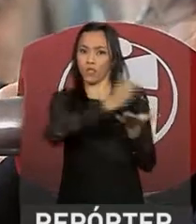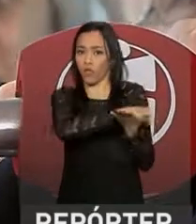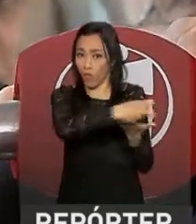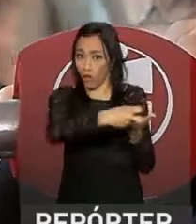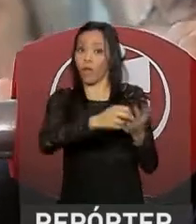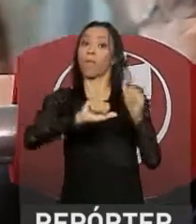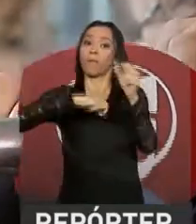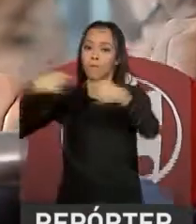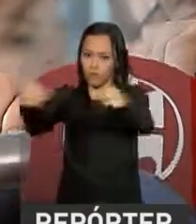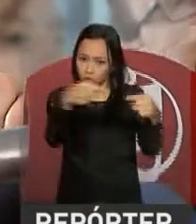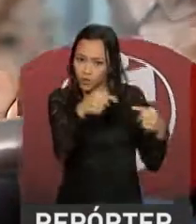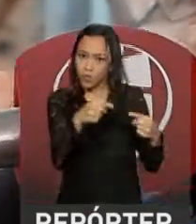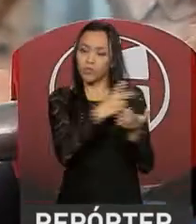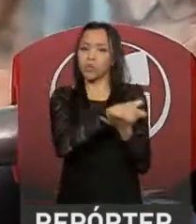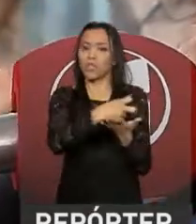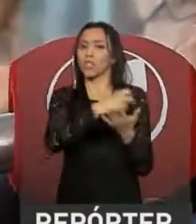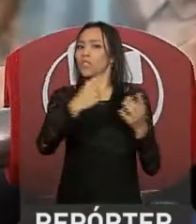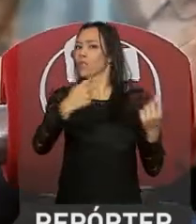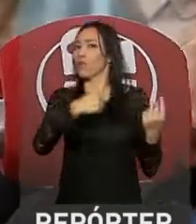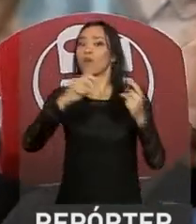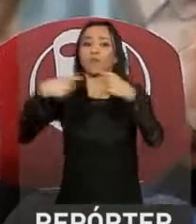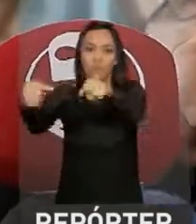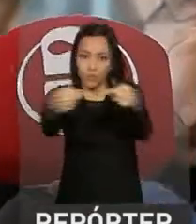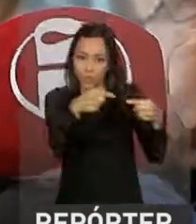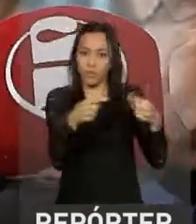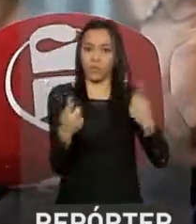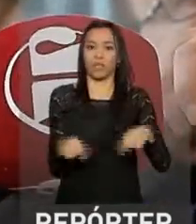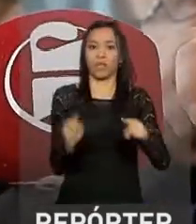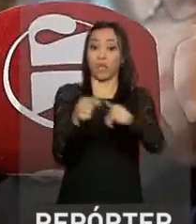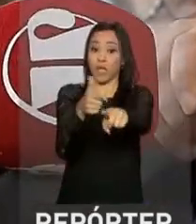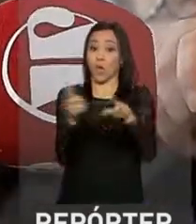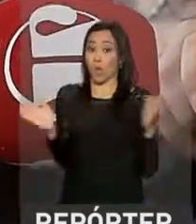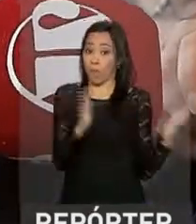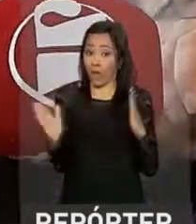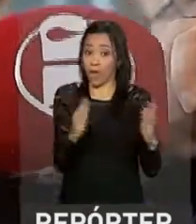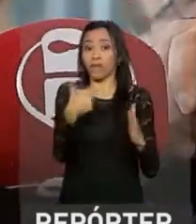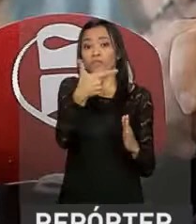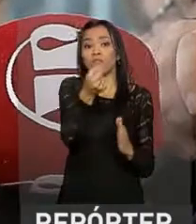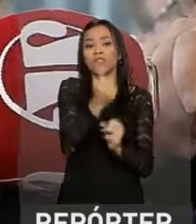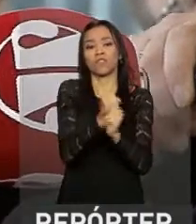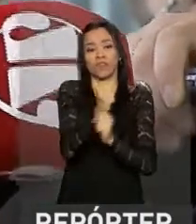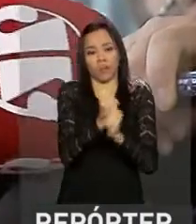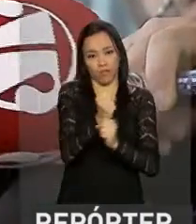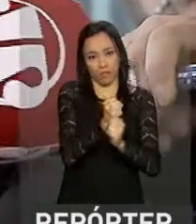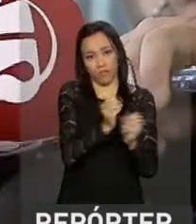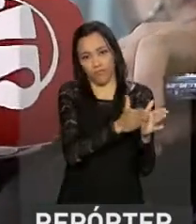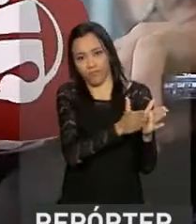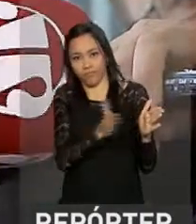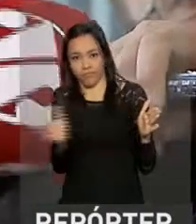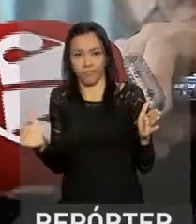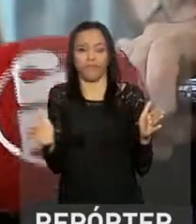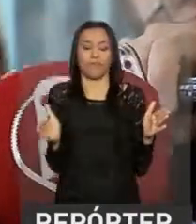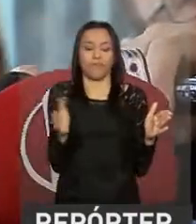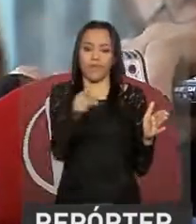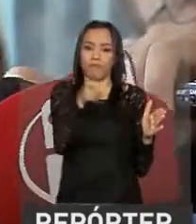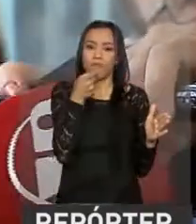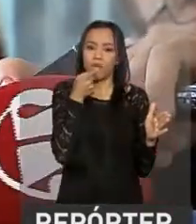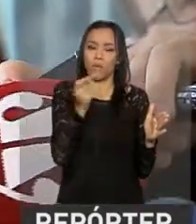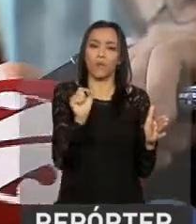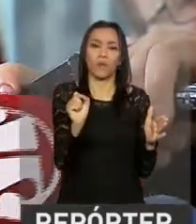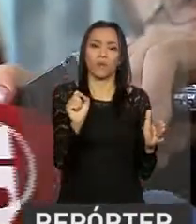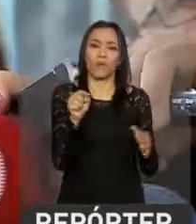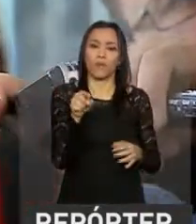novo regime fiscal prevalecendo no entanto por 20 anos sendo que foi